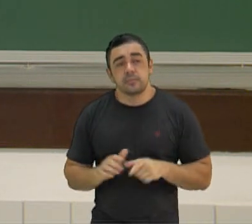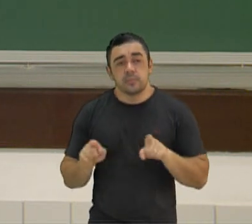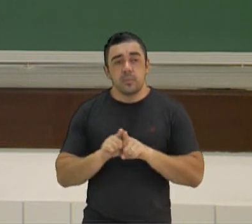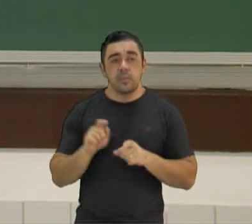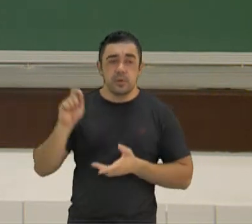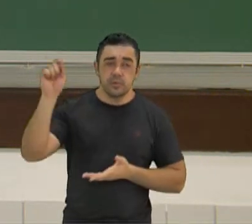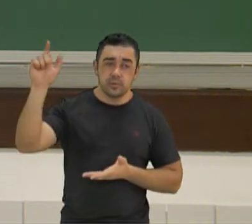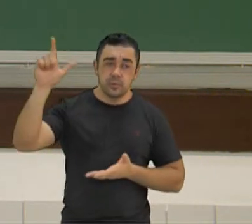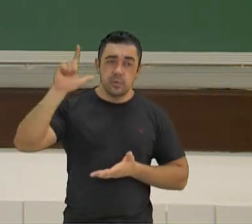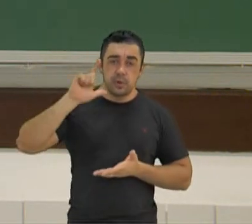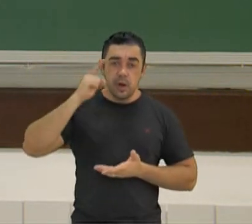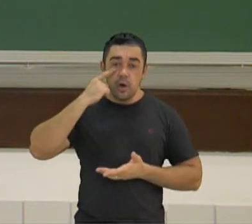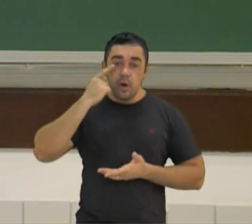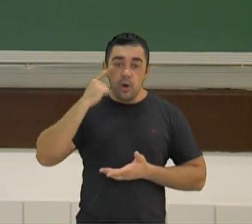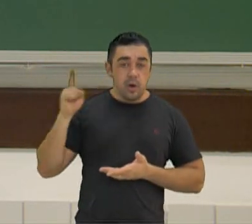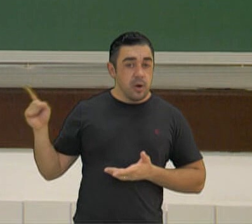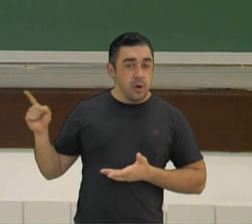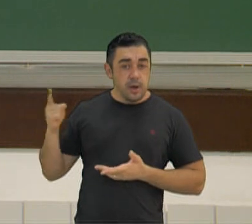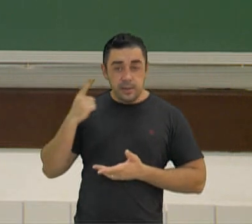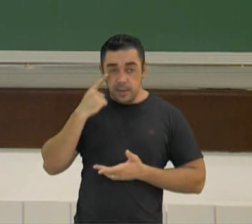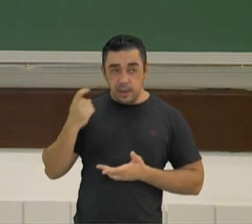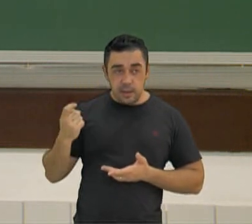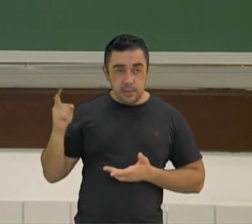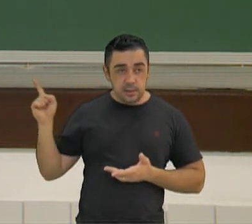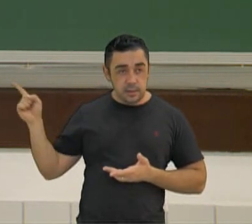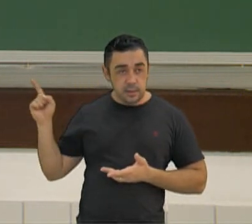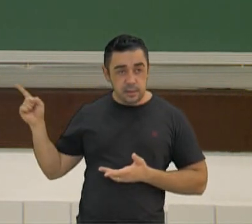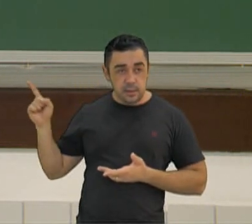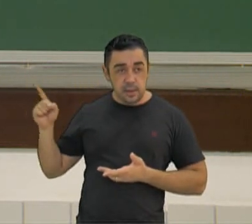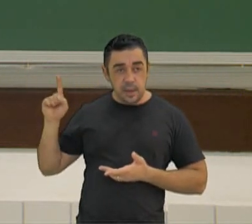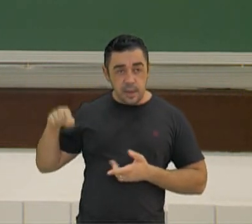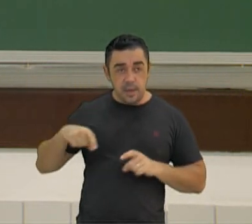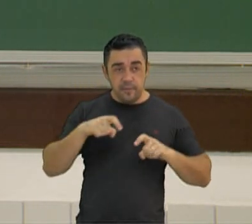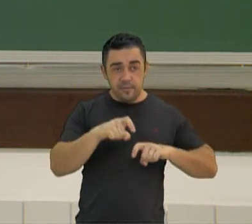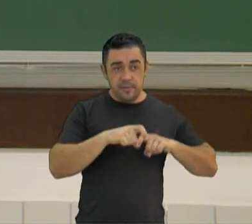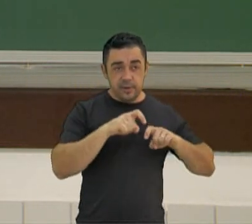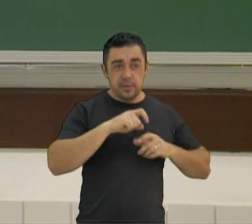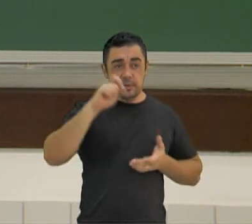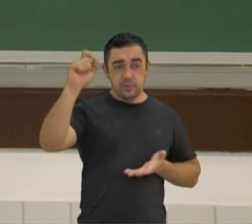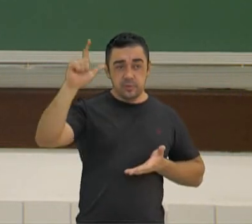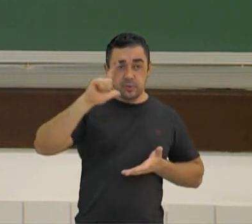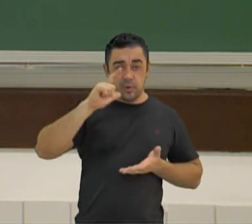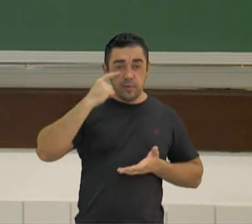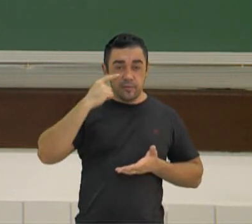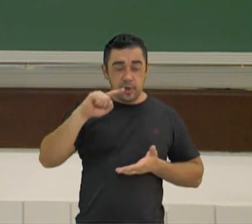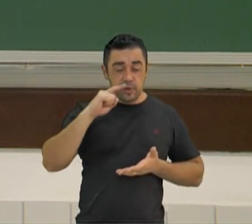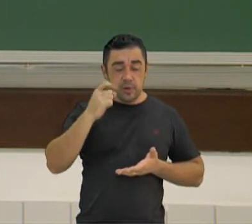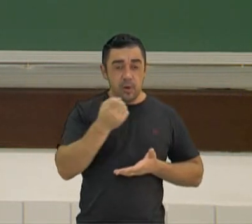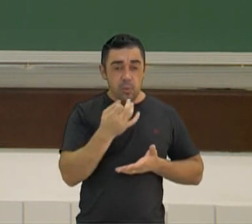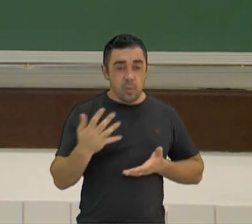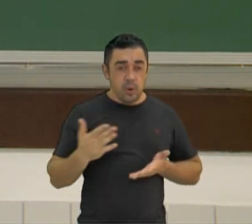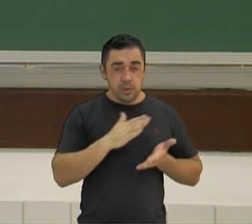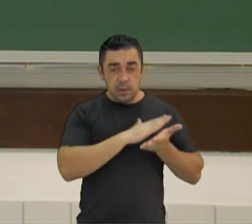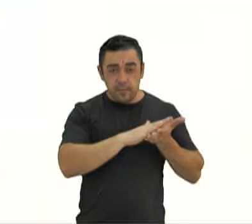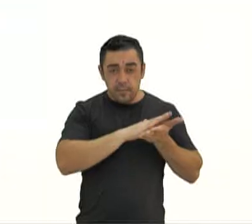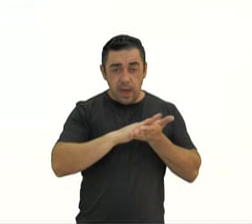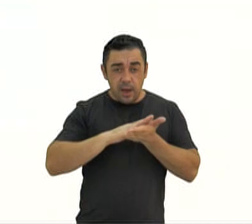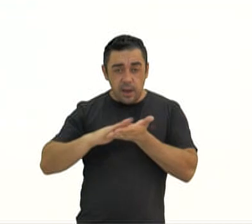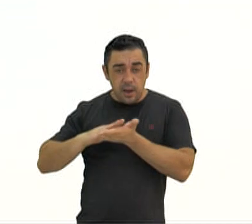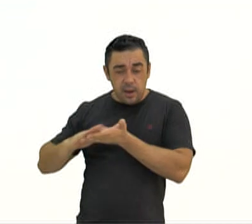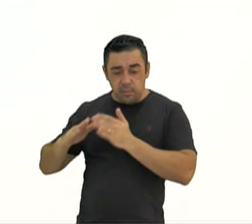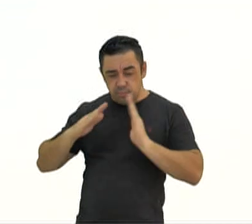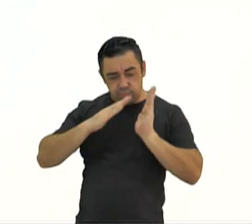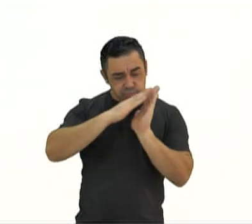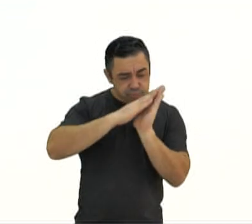Logicamente, solar, olhem que interessante essa imagem que eu destaquei, uma fazenda de energia solar, olha quantas placas